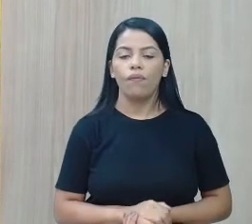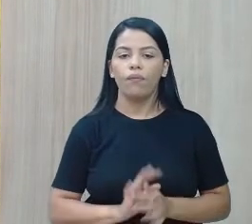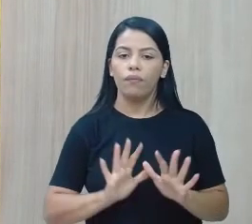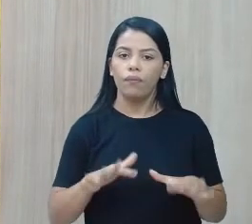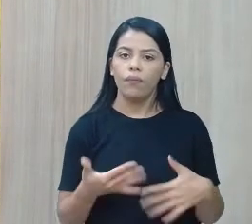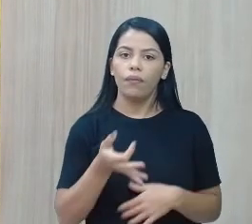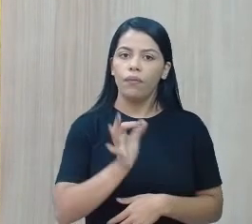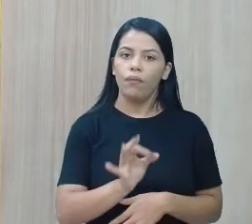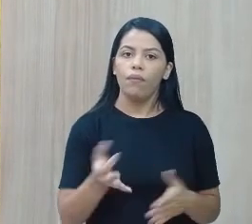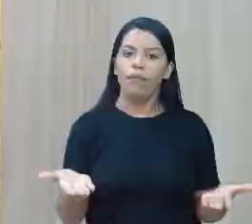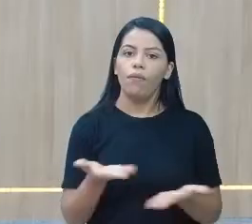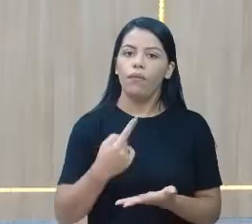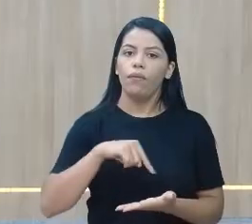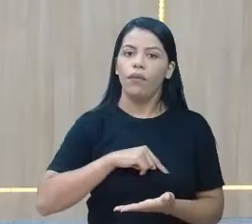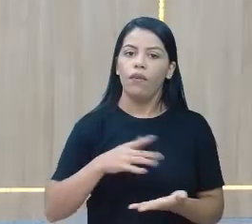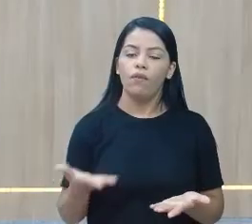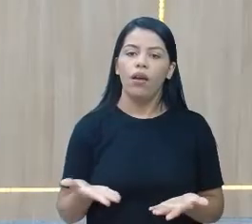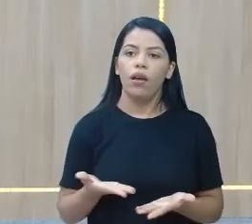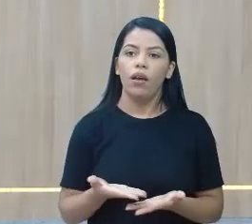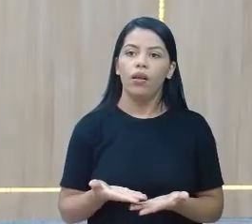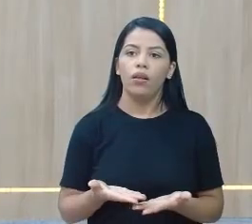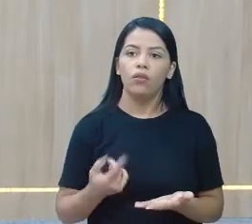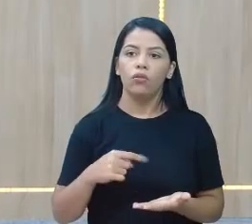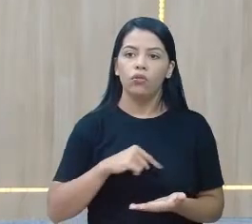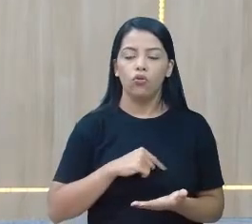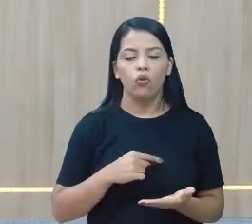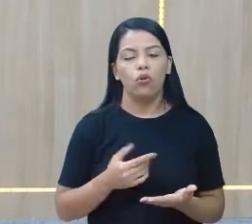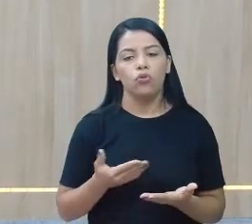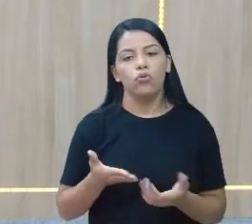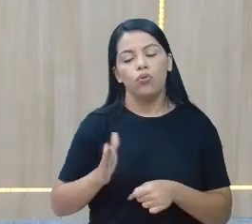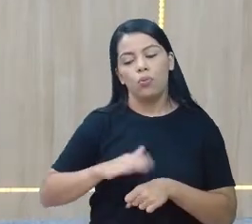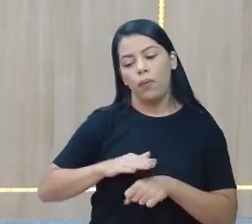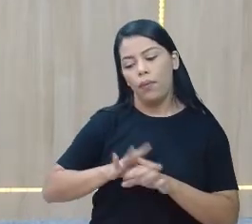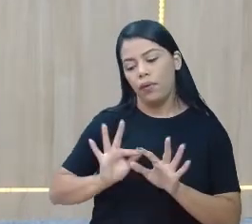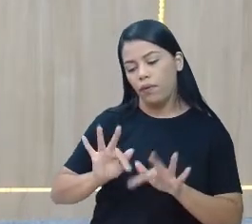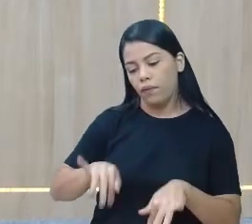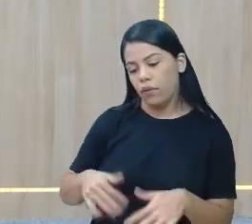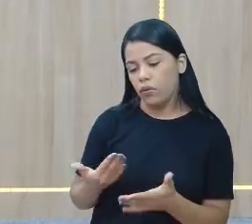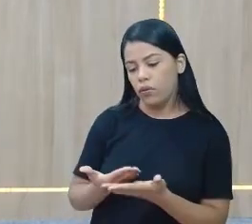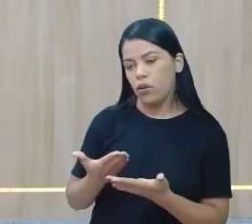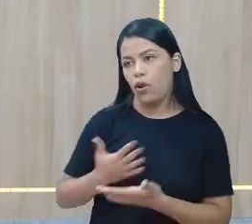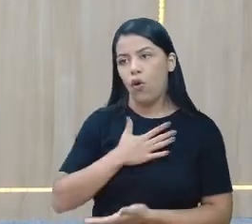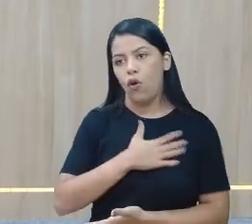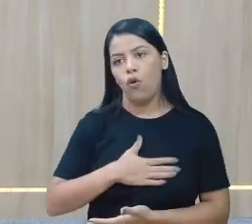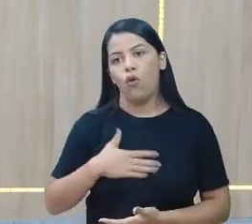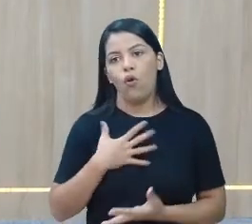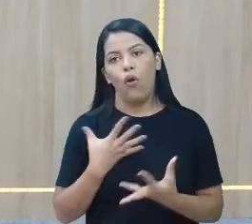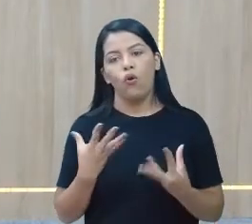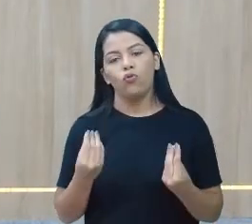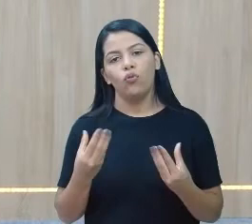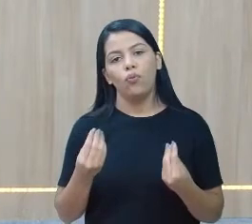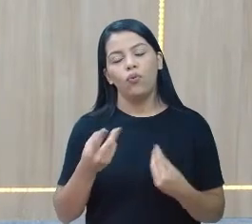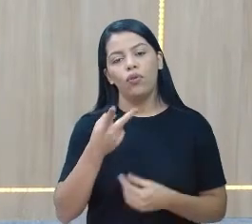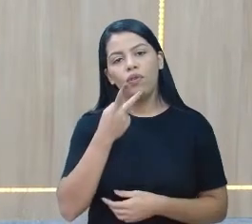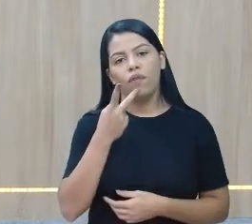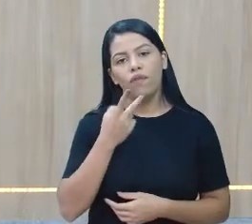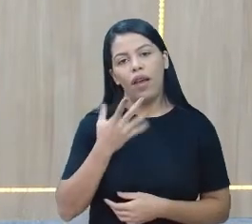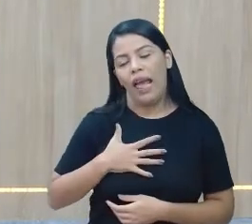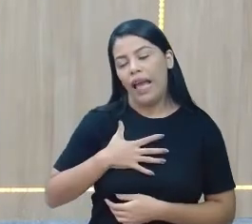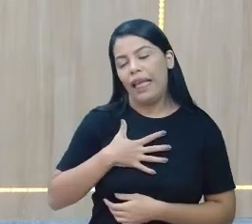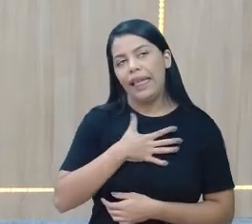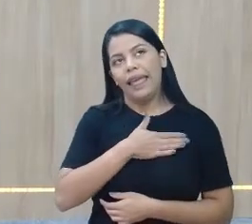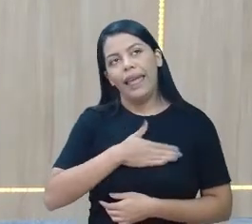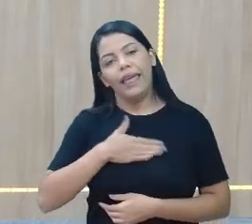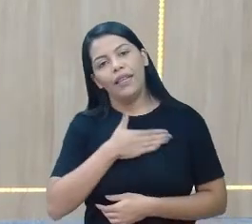né? E aí chegamos aqui já no nosso queridíssimo momento final de aula. Professor, eu gosto muito de falar queridíssimo, né? Já reparou, né? Queridíssimo